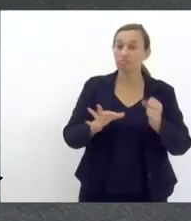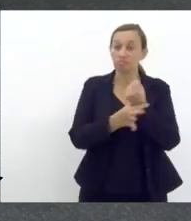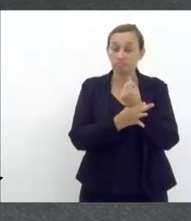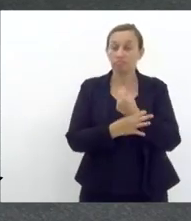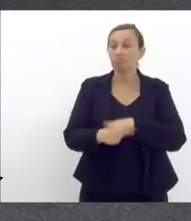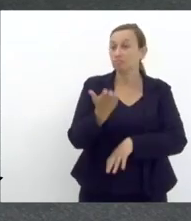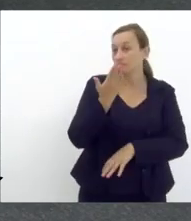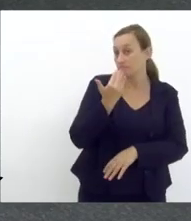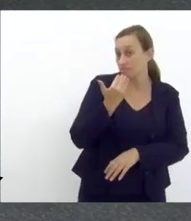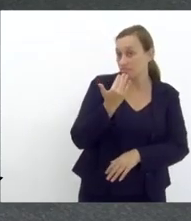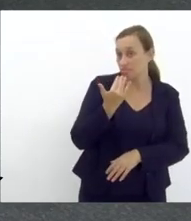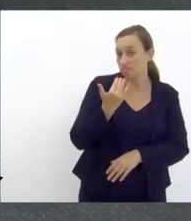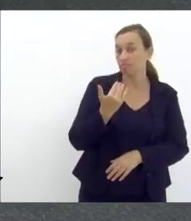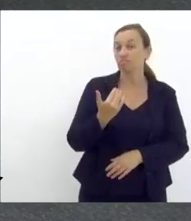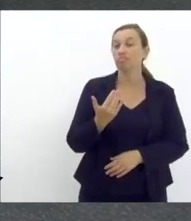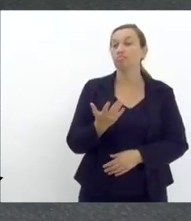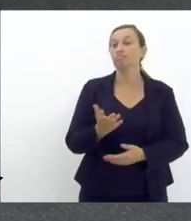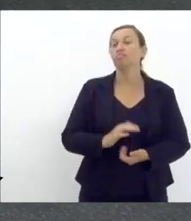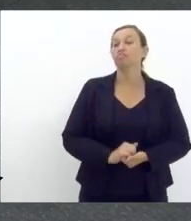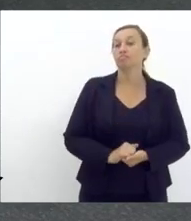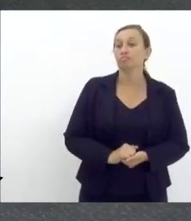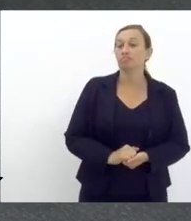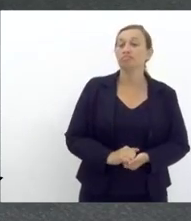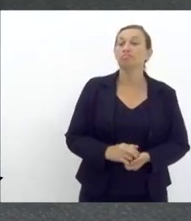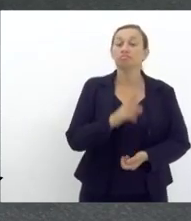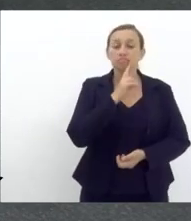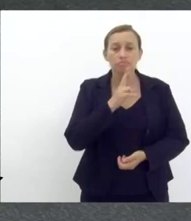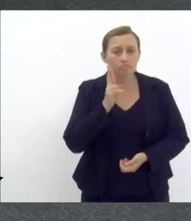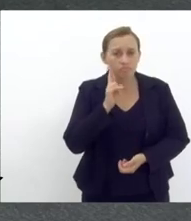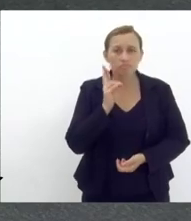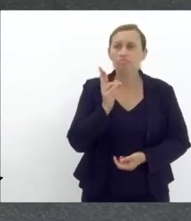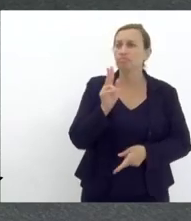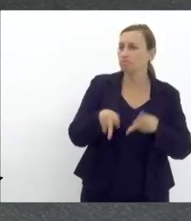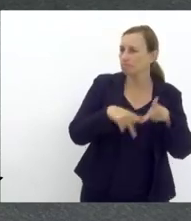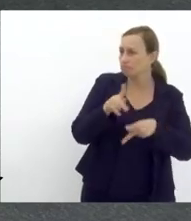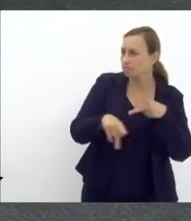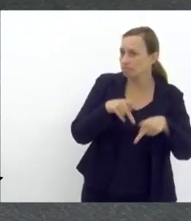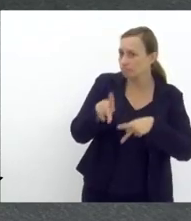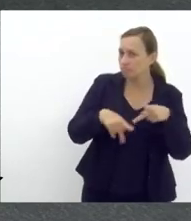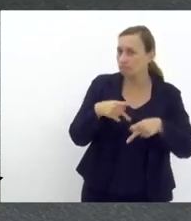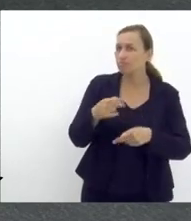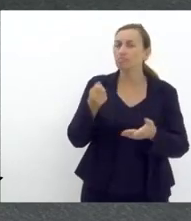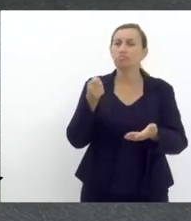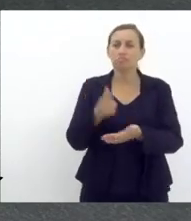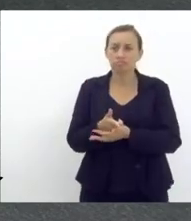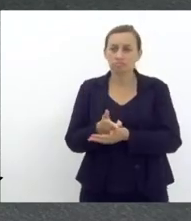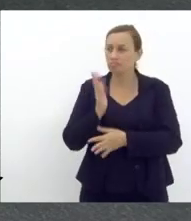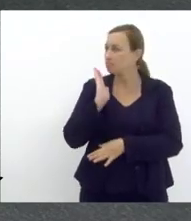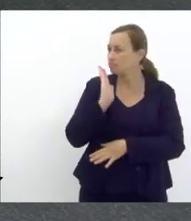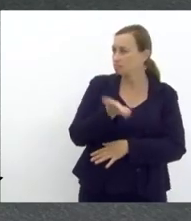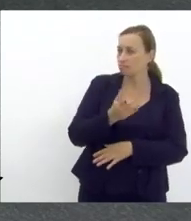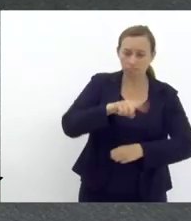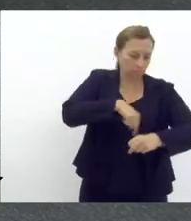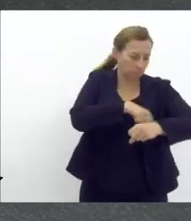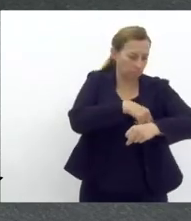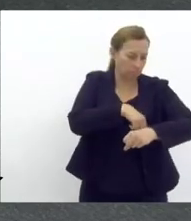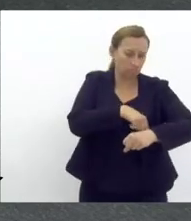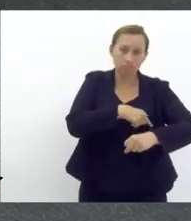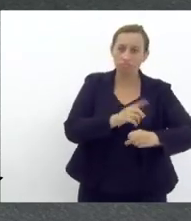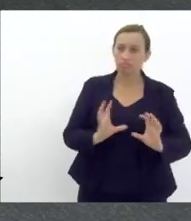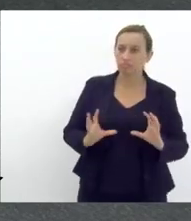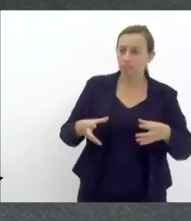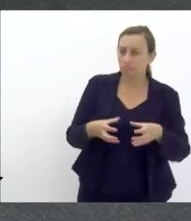nutricional com banco de alimentos com Restaurante Popular com compra Direta com cozinha Comunitária